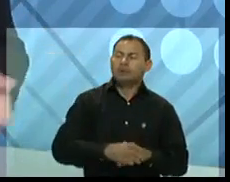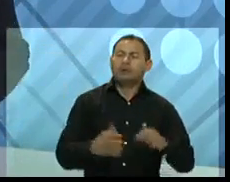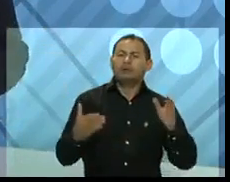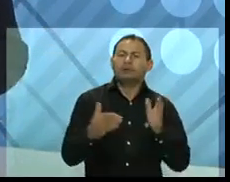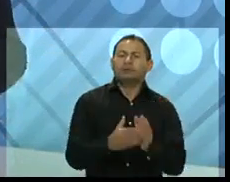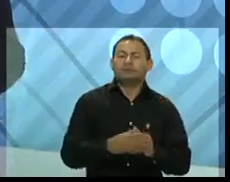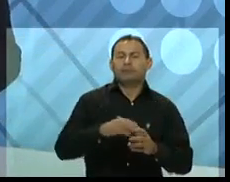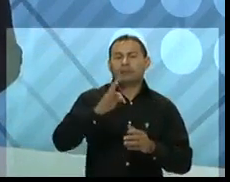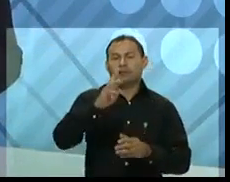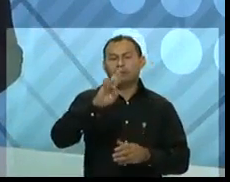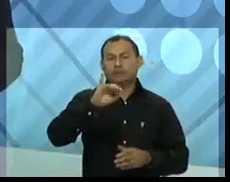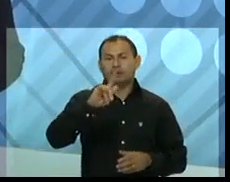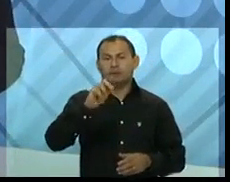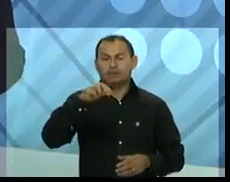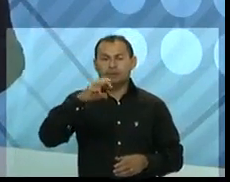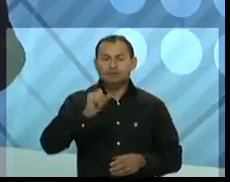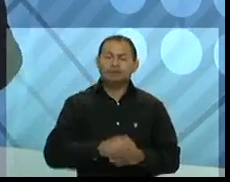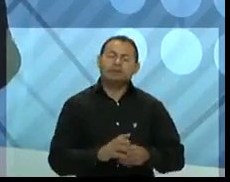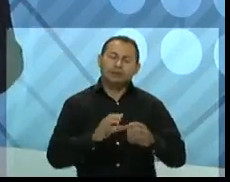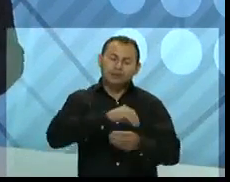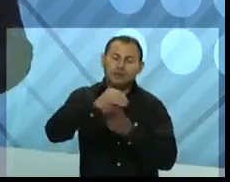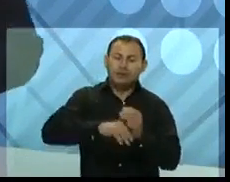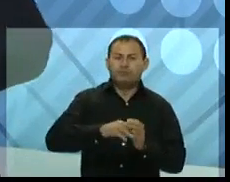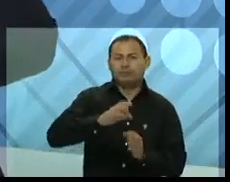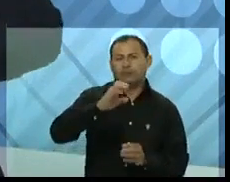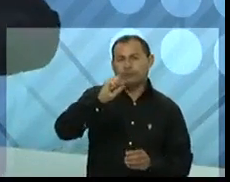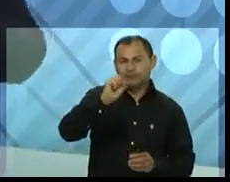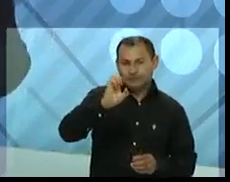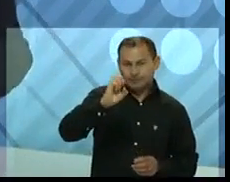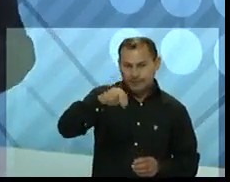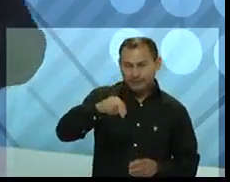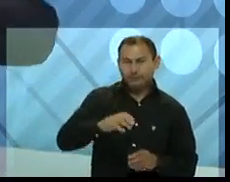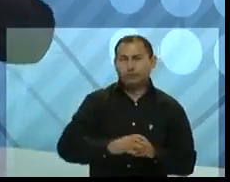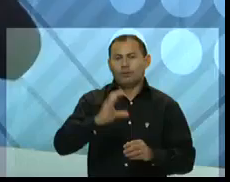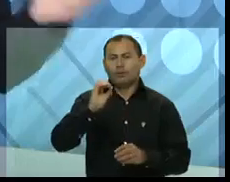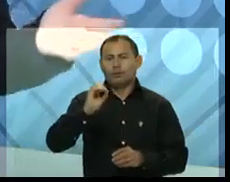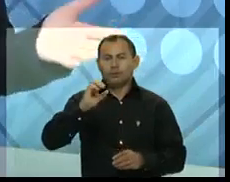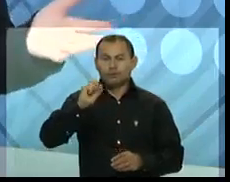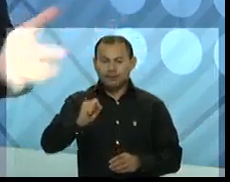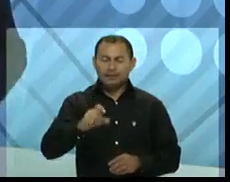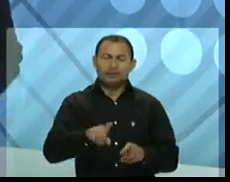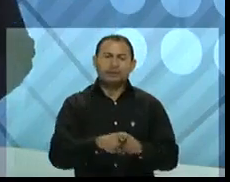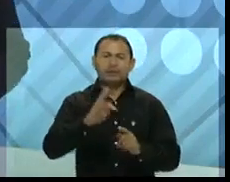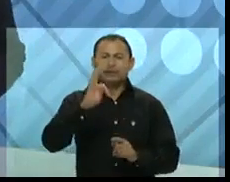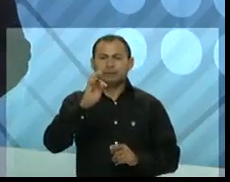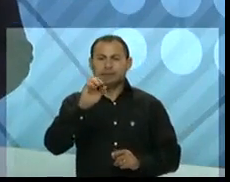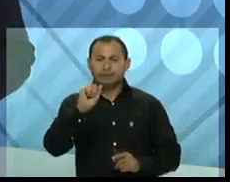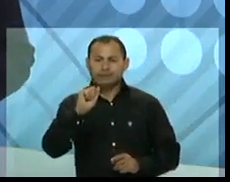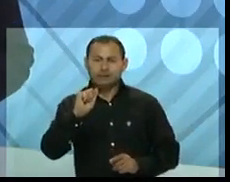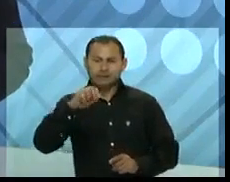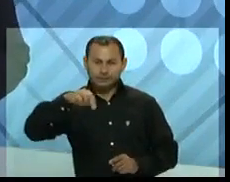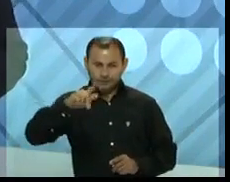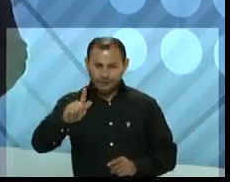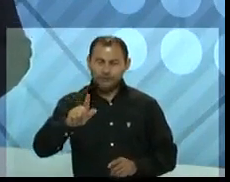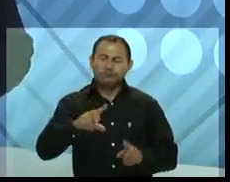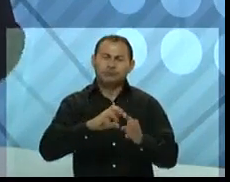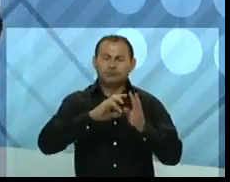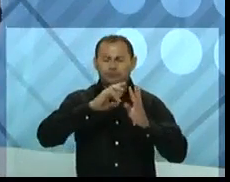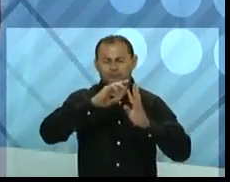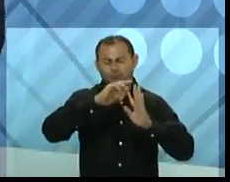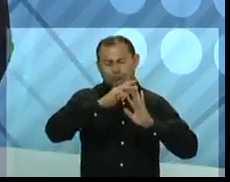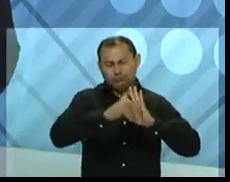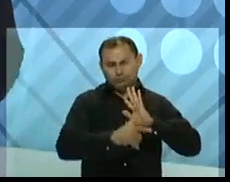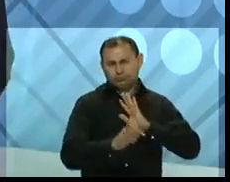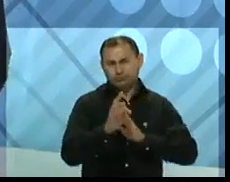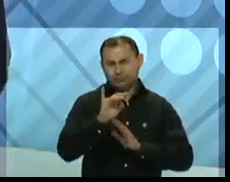trigonométricas, onde envolvem seno, cosseno, tangente, secante, enfim, tantas outras, né, funções trigonométricas que nós temos.